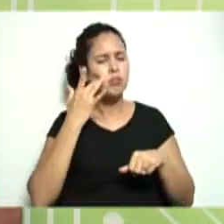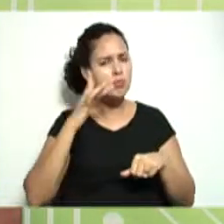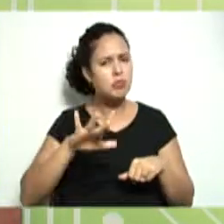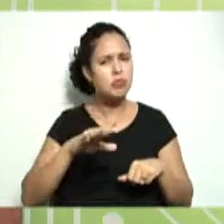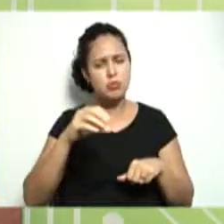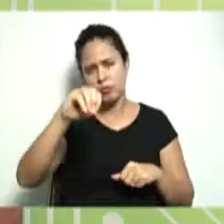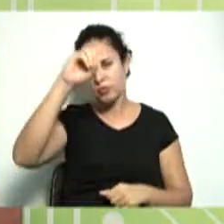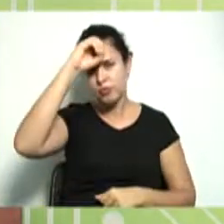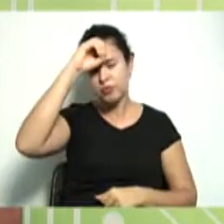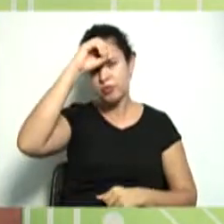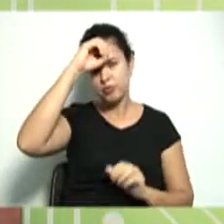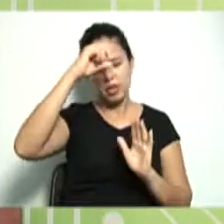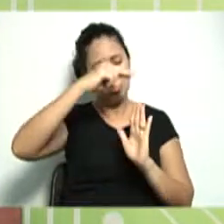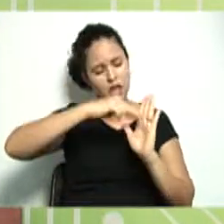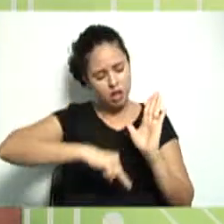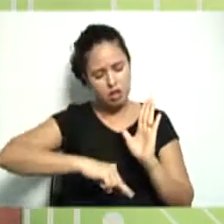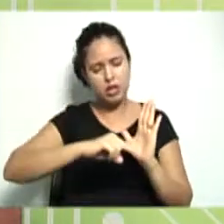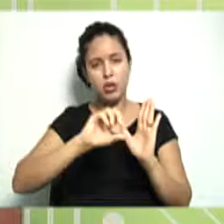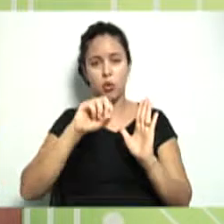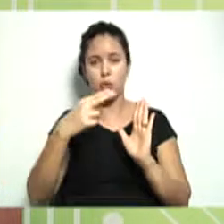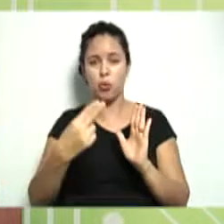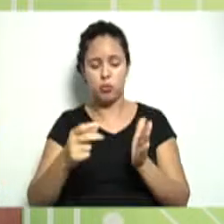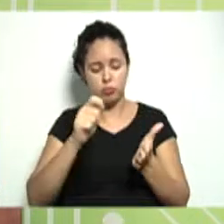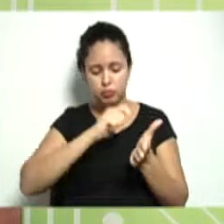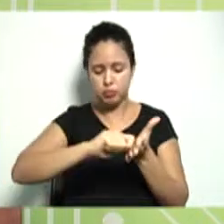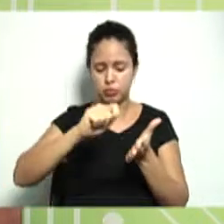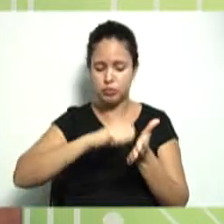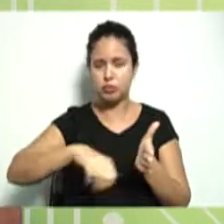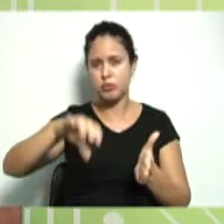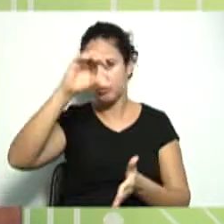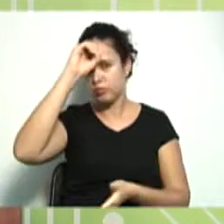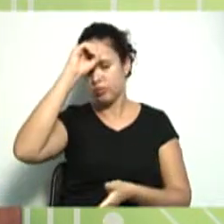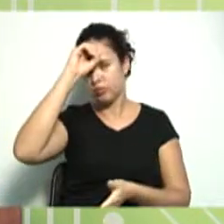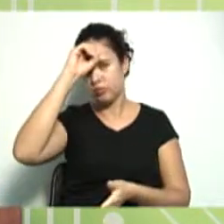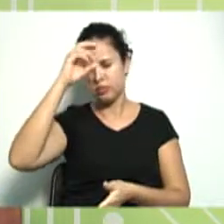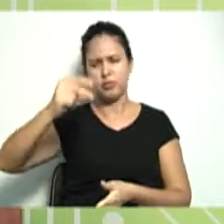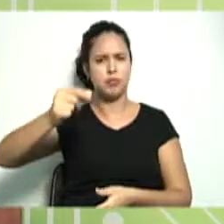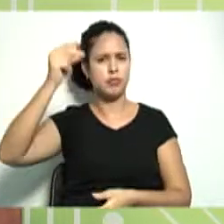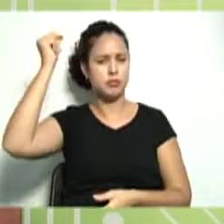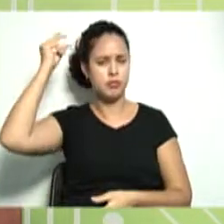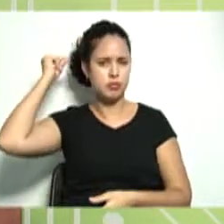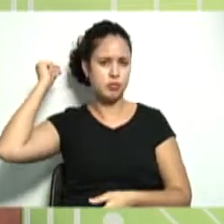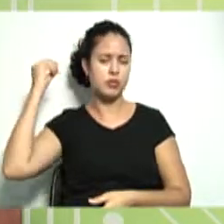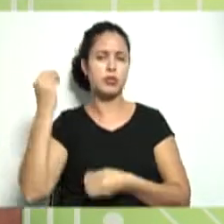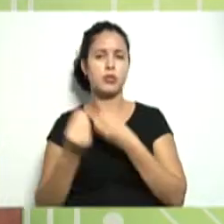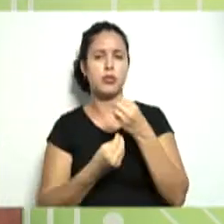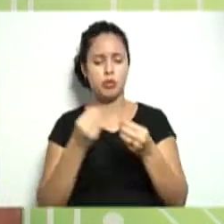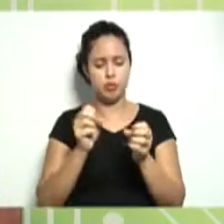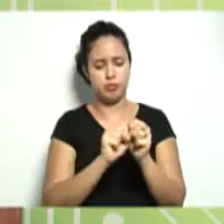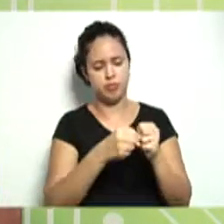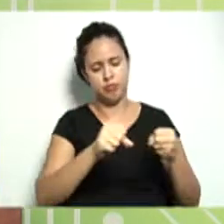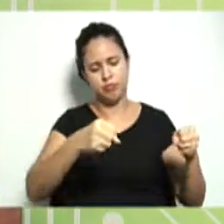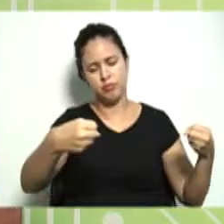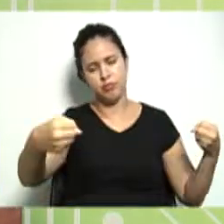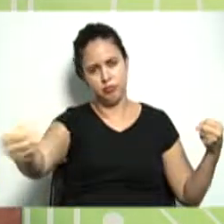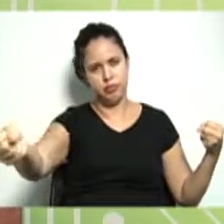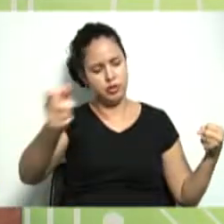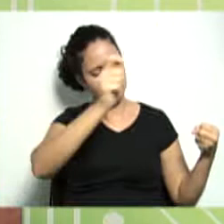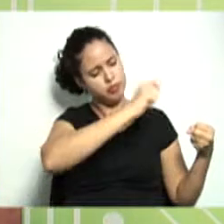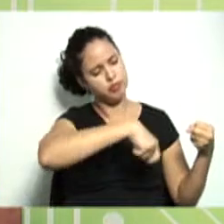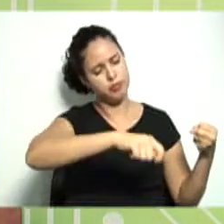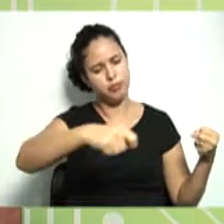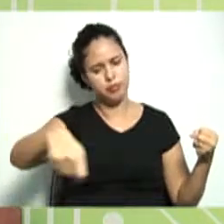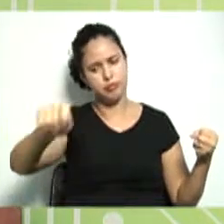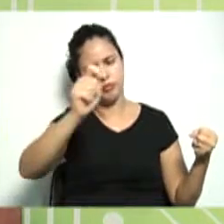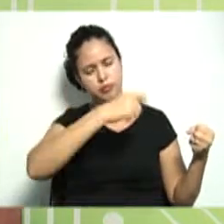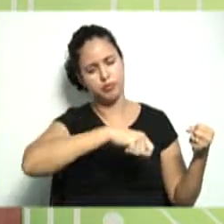sabíamos escrever da forma como a gente entende hoje, nos pergaminhos, nos livros, registrando as nossas